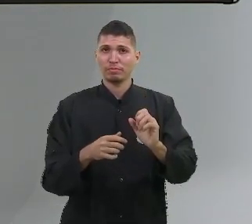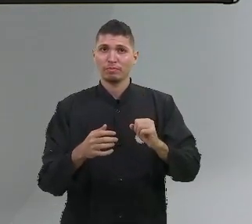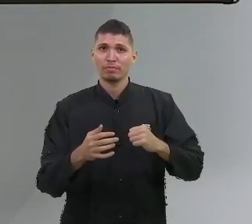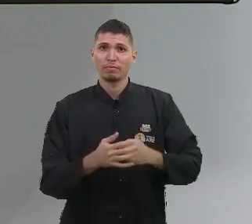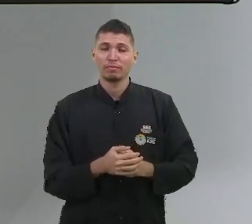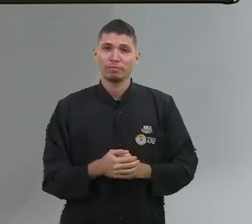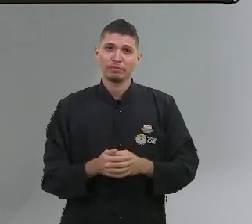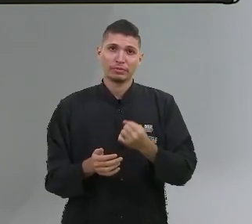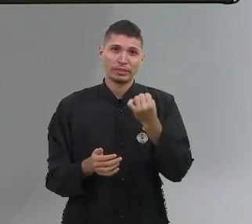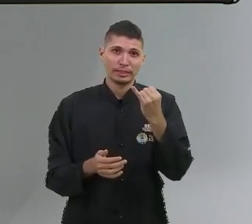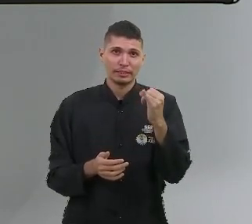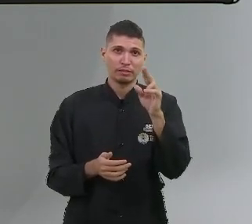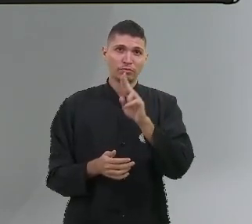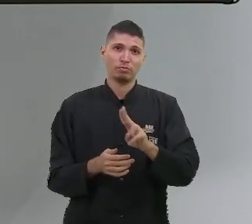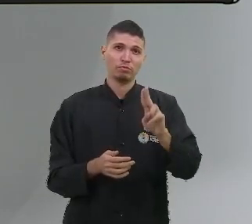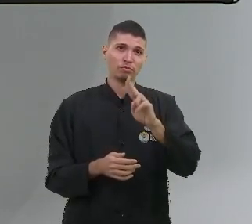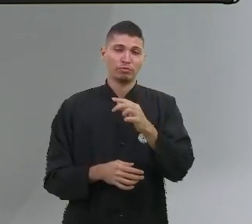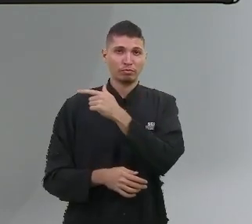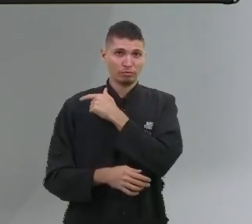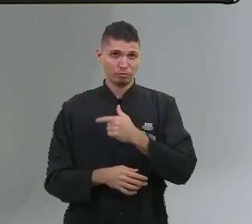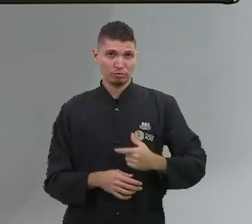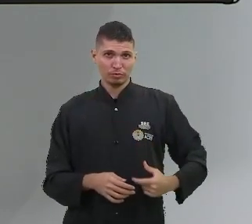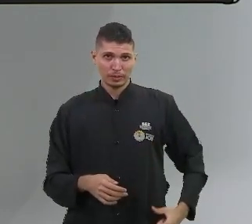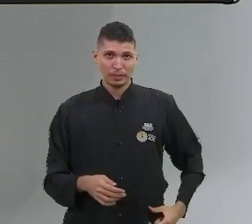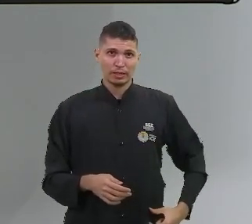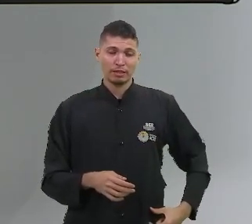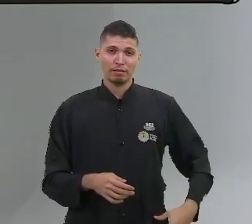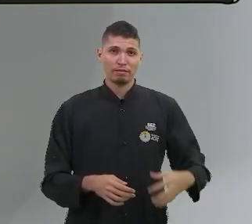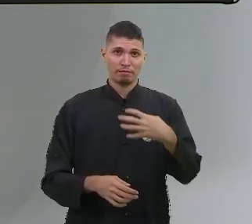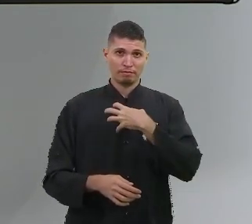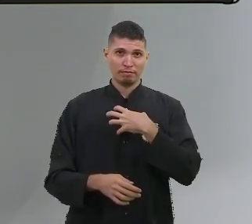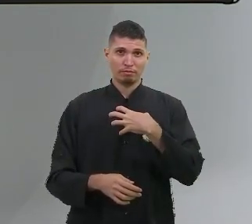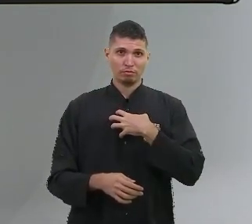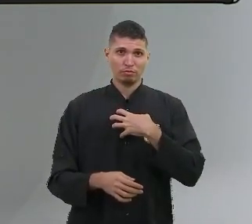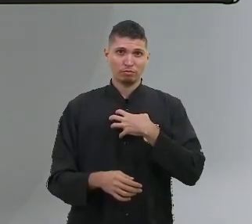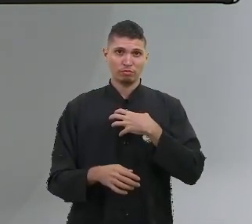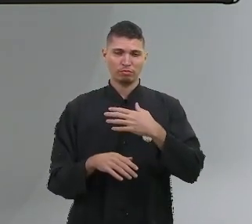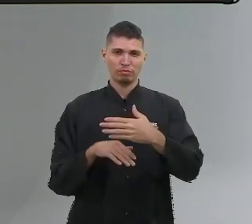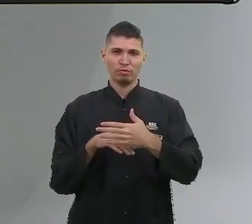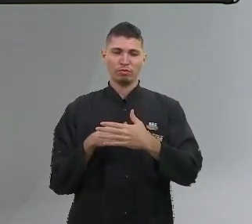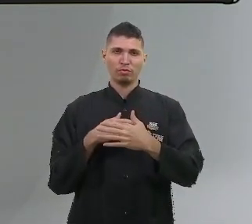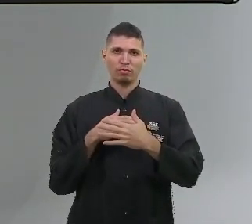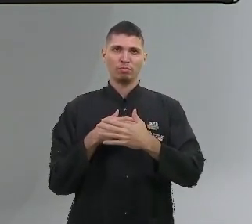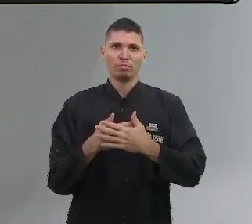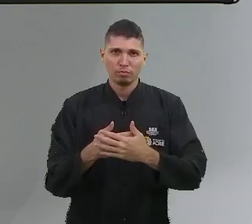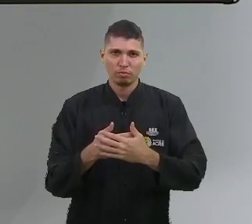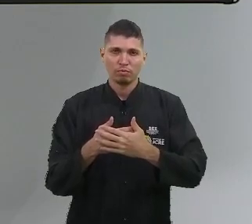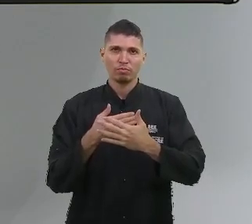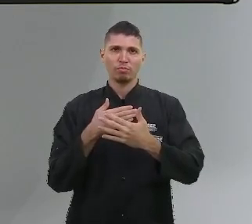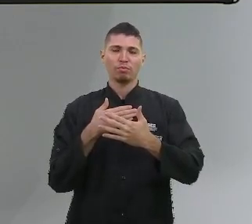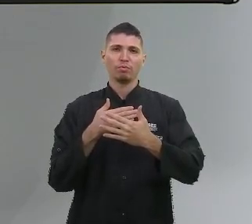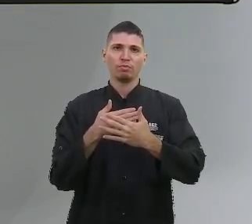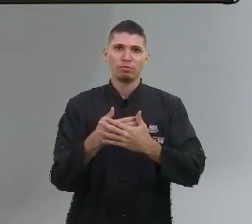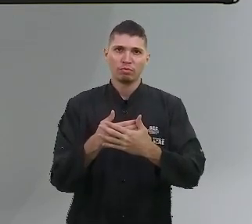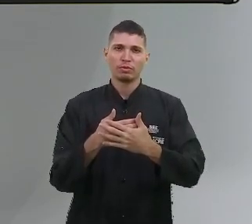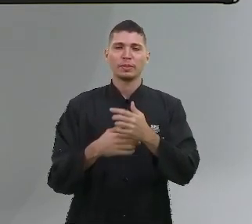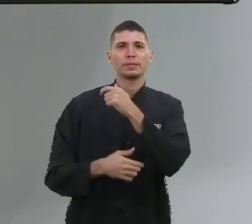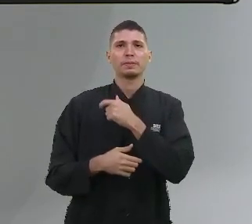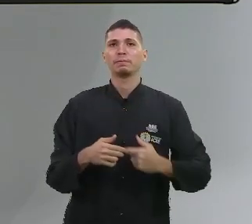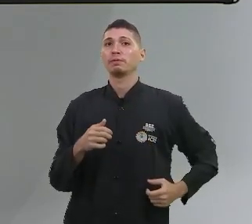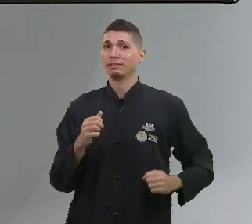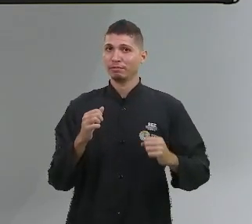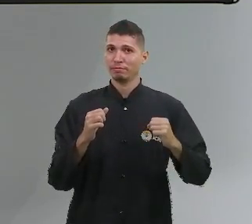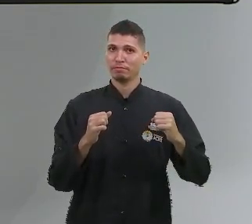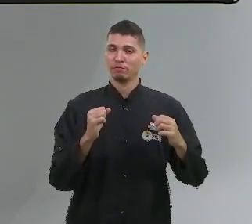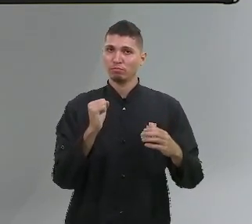com o cinto, utilizando o cinto, ela vai sentir o quê? Aquele impacto para frente, porém, o cinto vai segurar essa